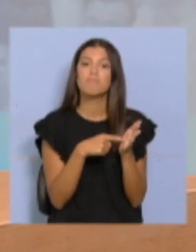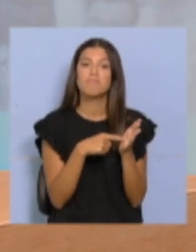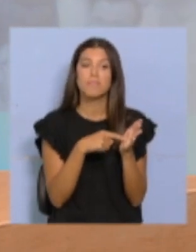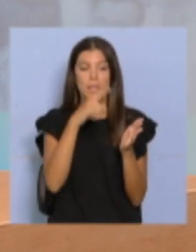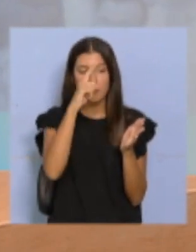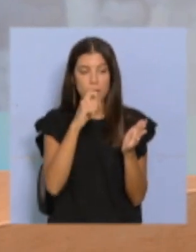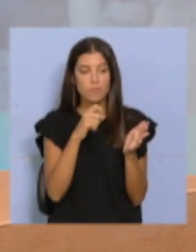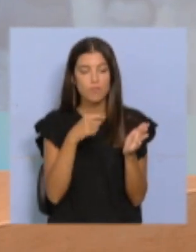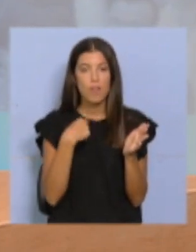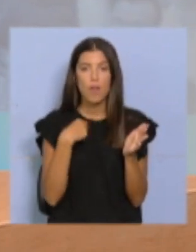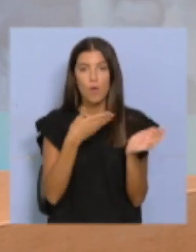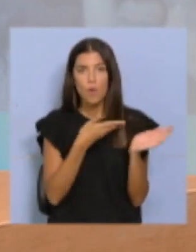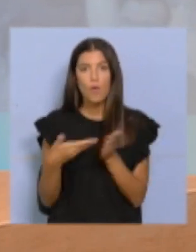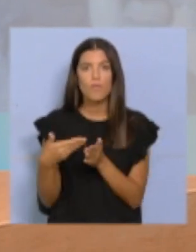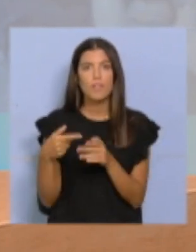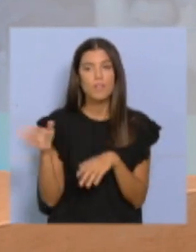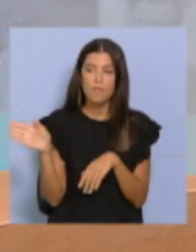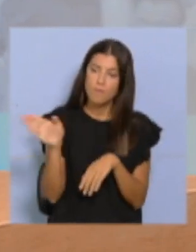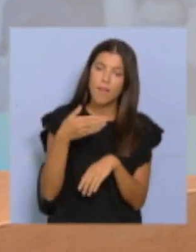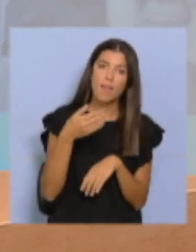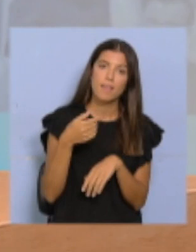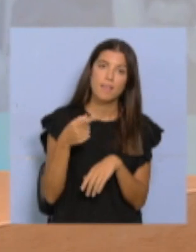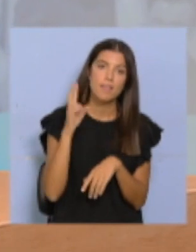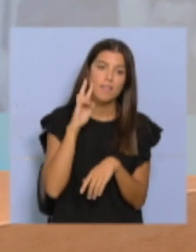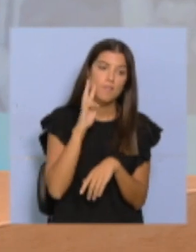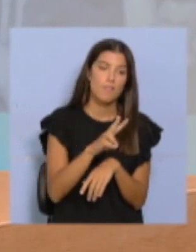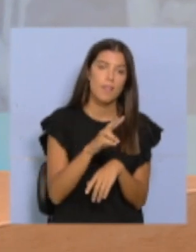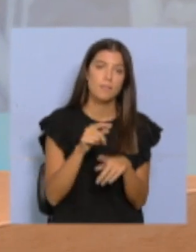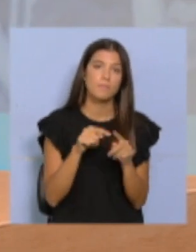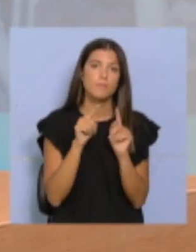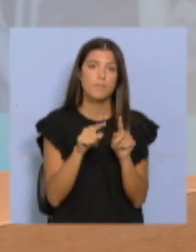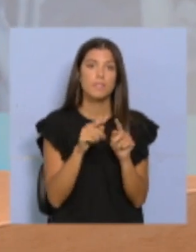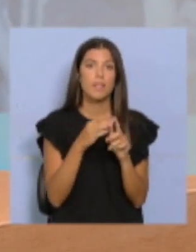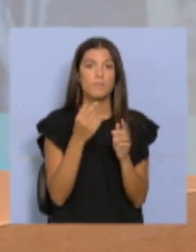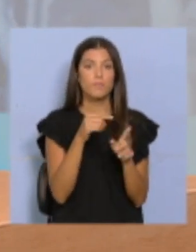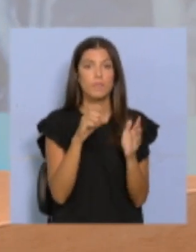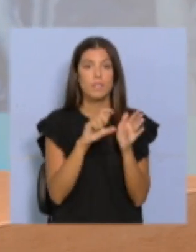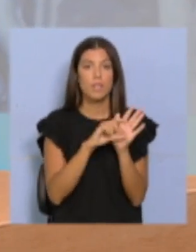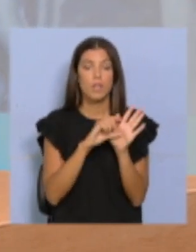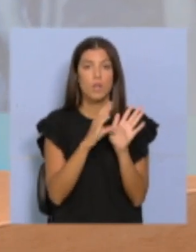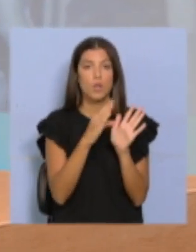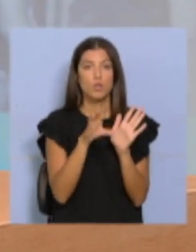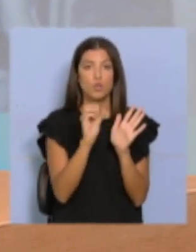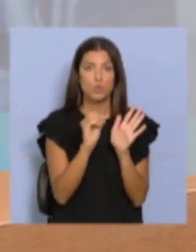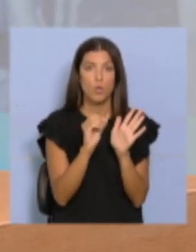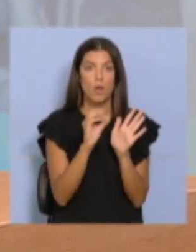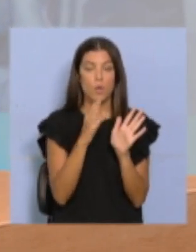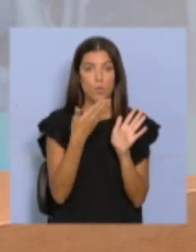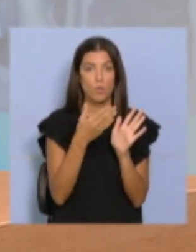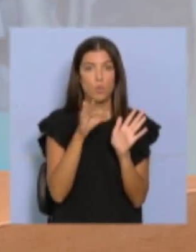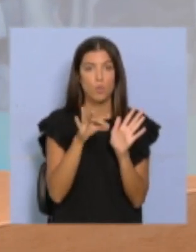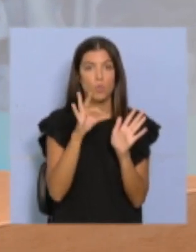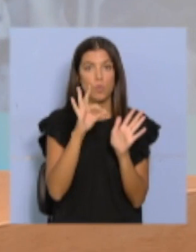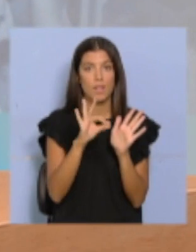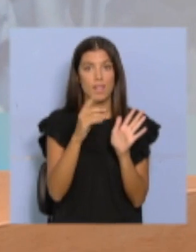vê, mas o Papa diz muito claramente que é ali em João 1,46, ou seja, são palavras que não são de